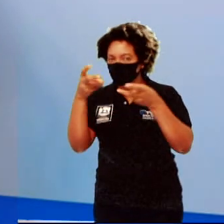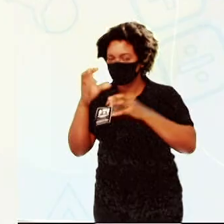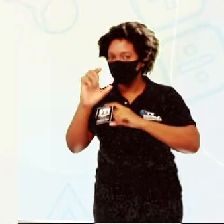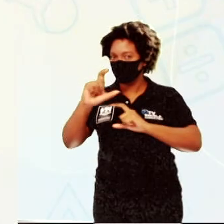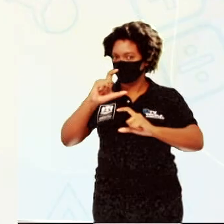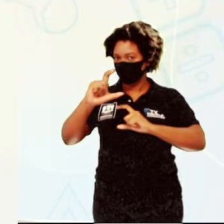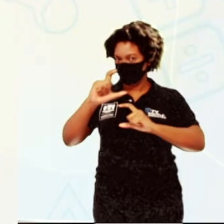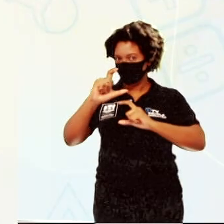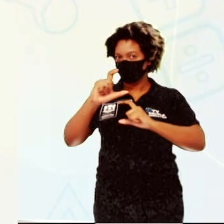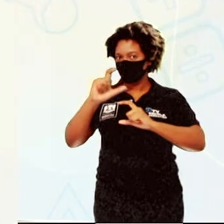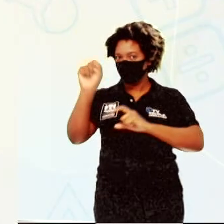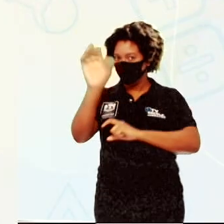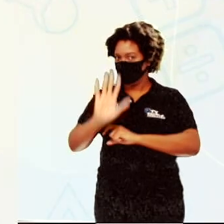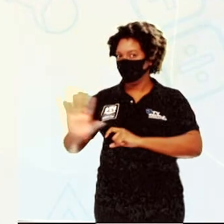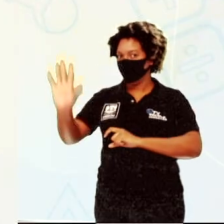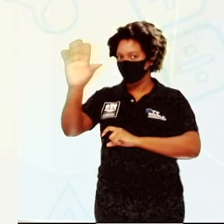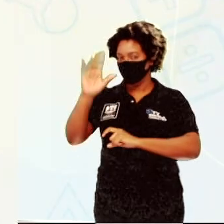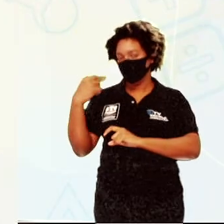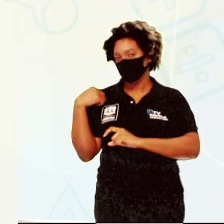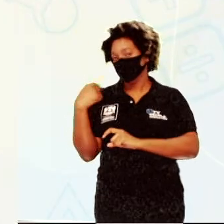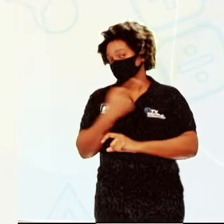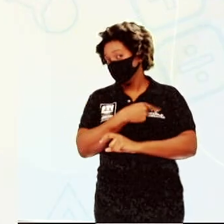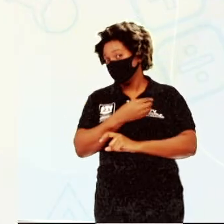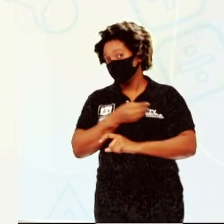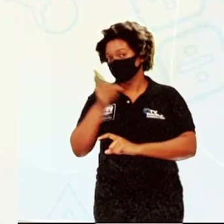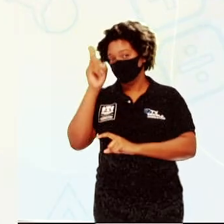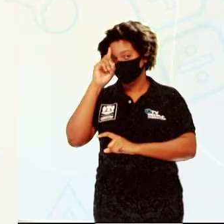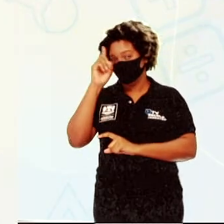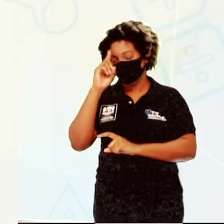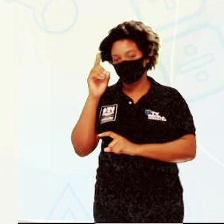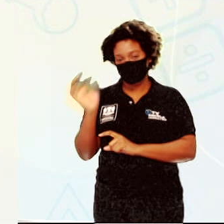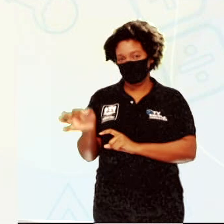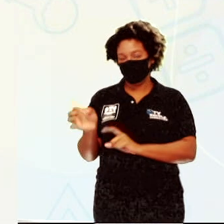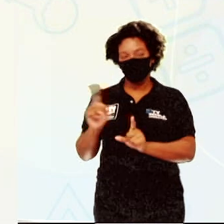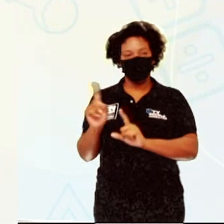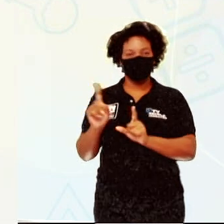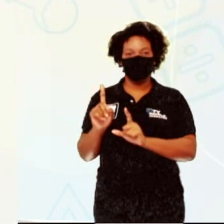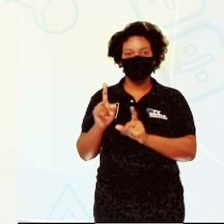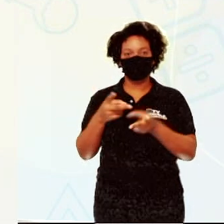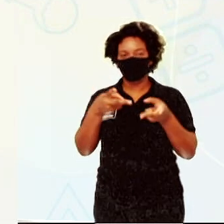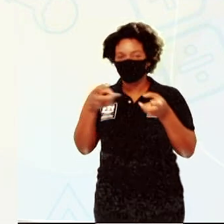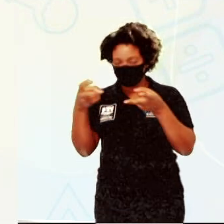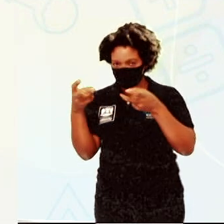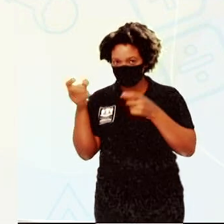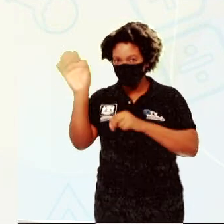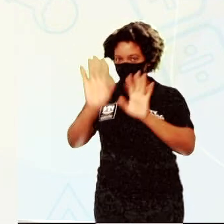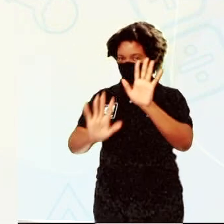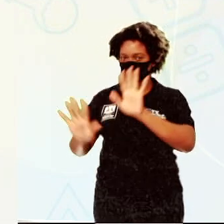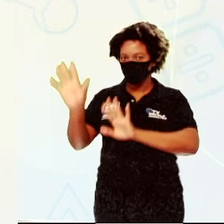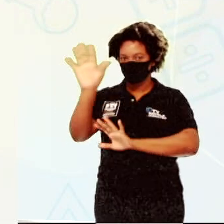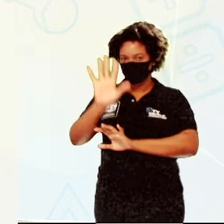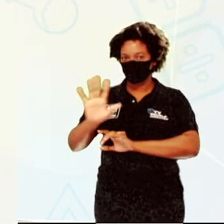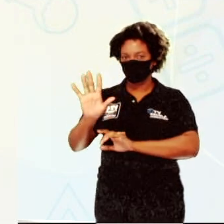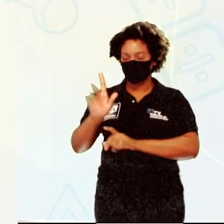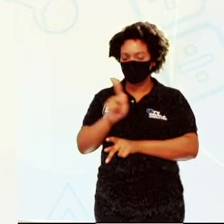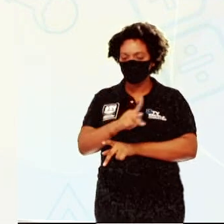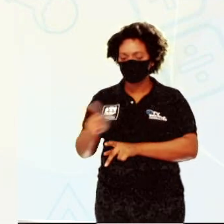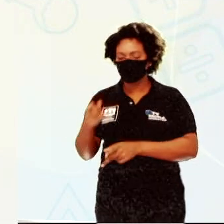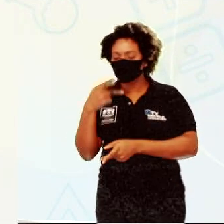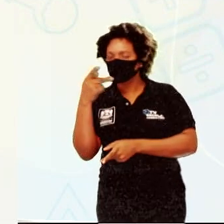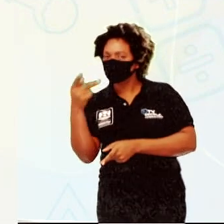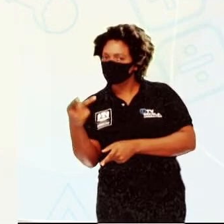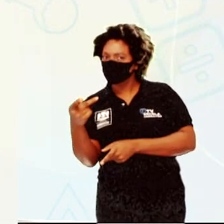aqui. Nos nossos dias também não daria muito certo. Observe essa charge. A professora diz para os seus